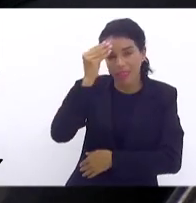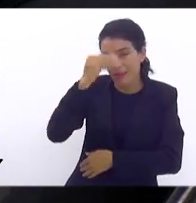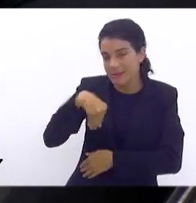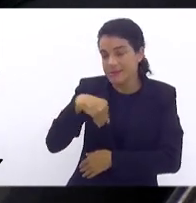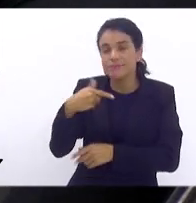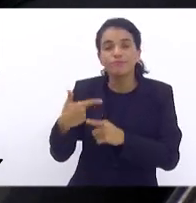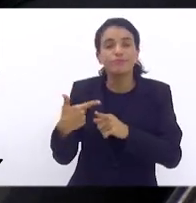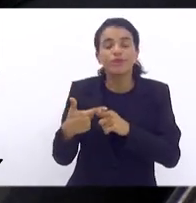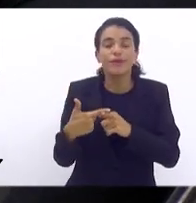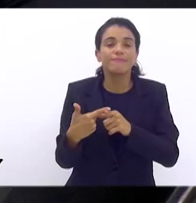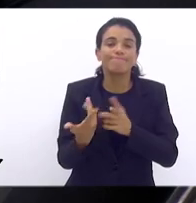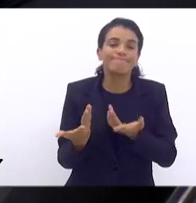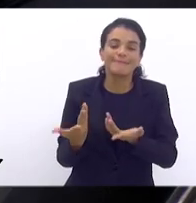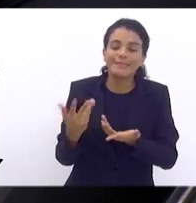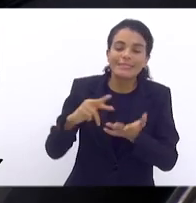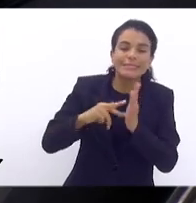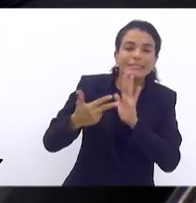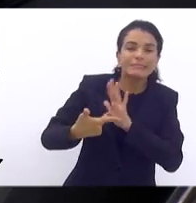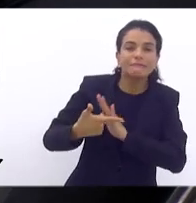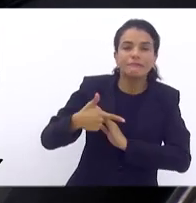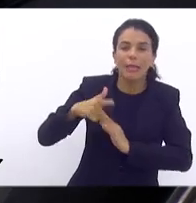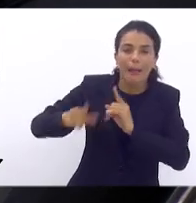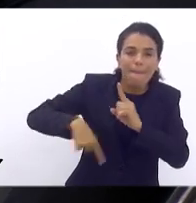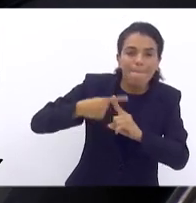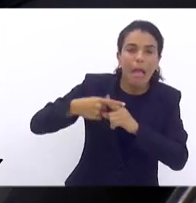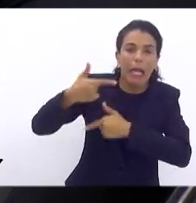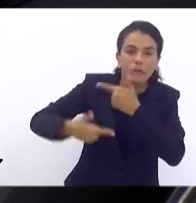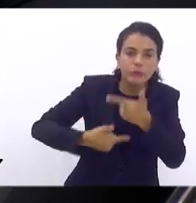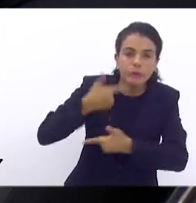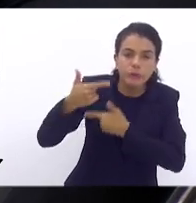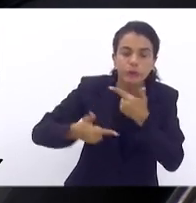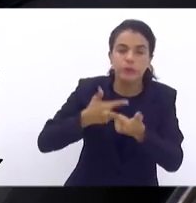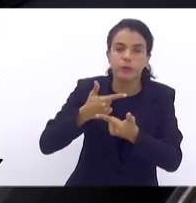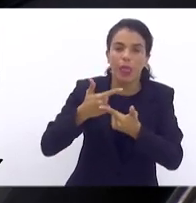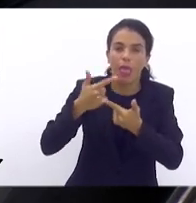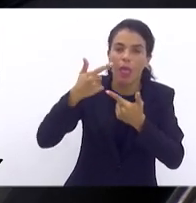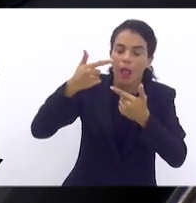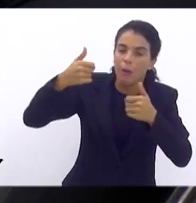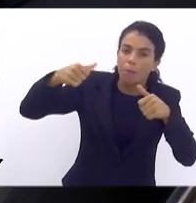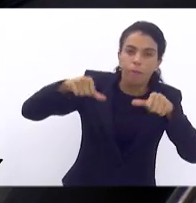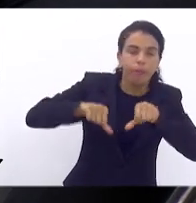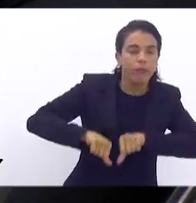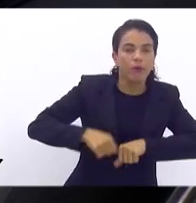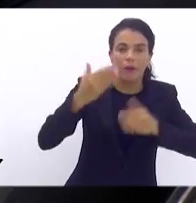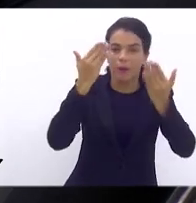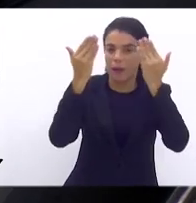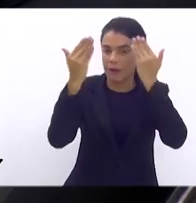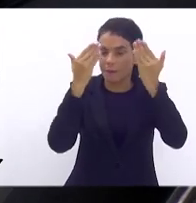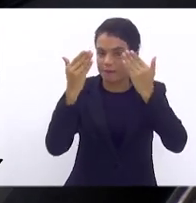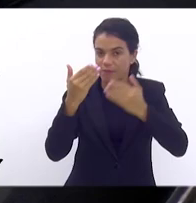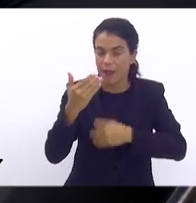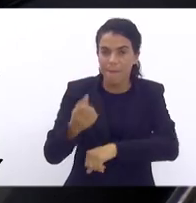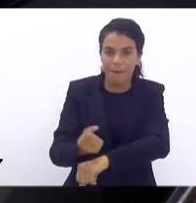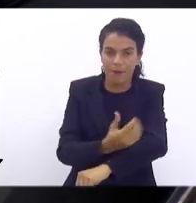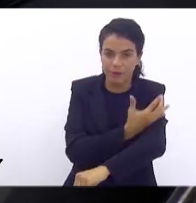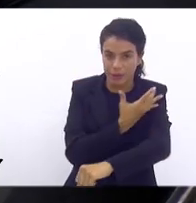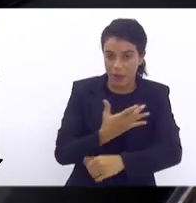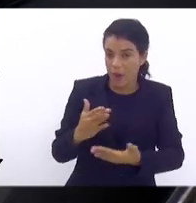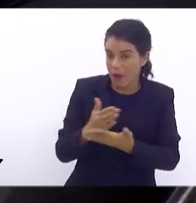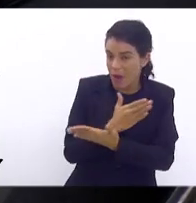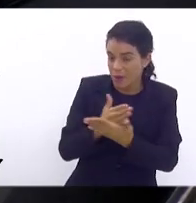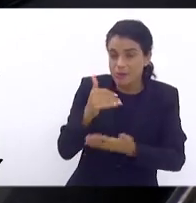representa mais um desgaste emocional né a gente teve casos também de mulheres que